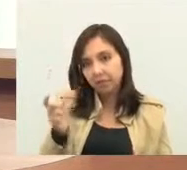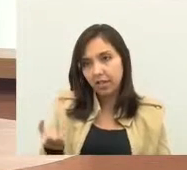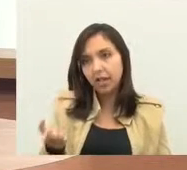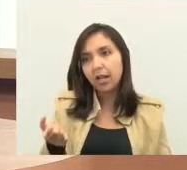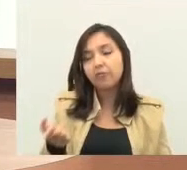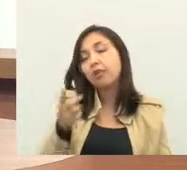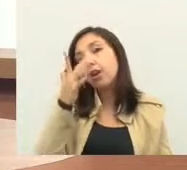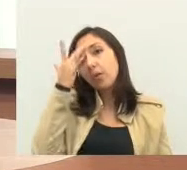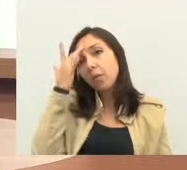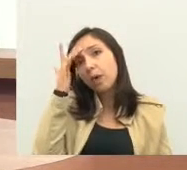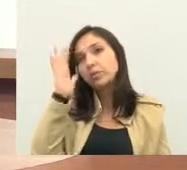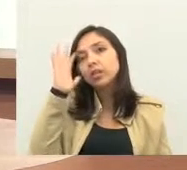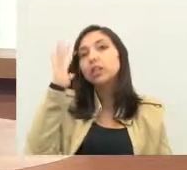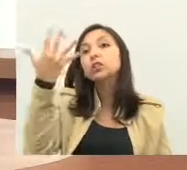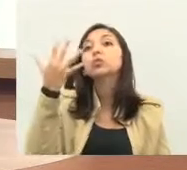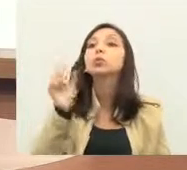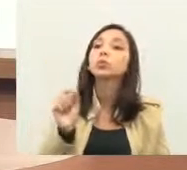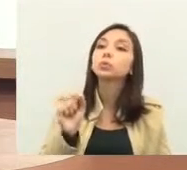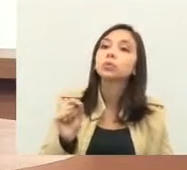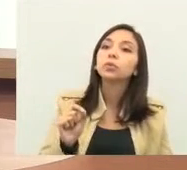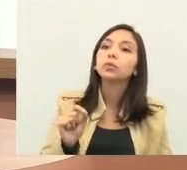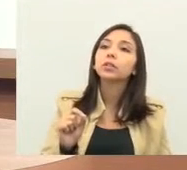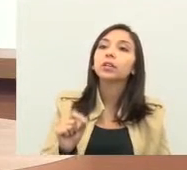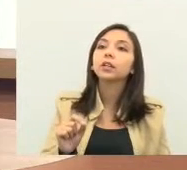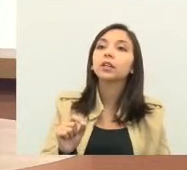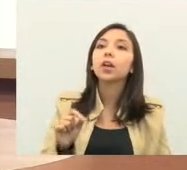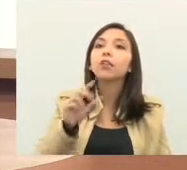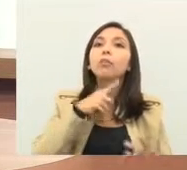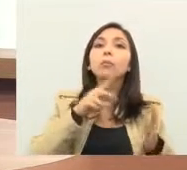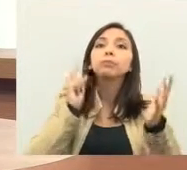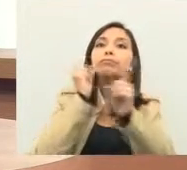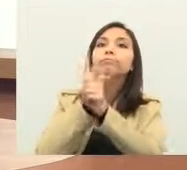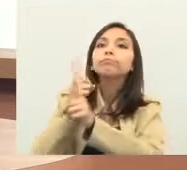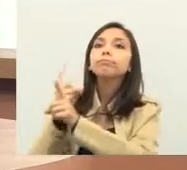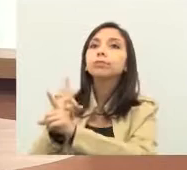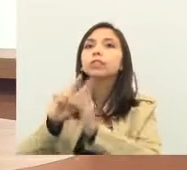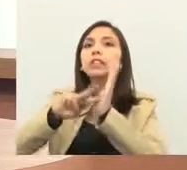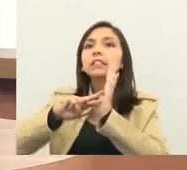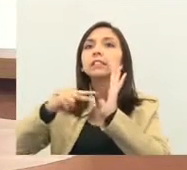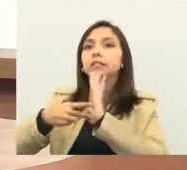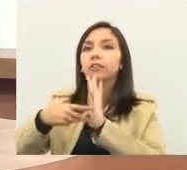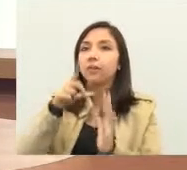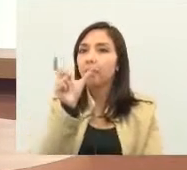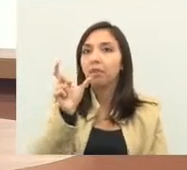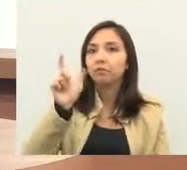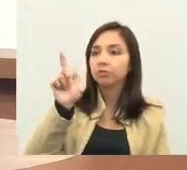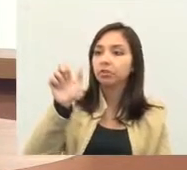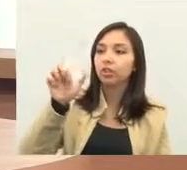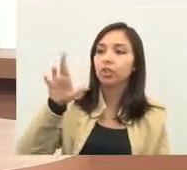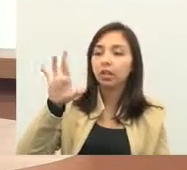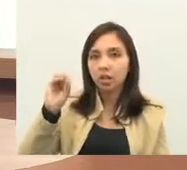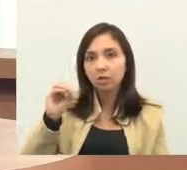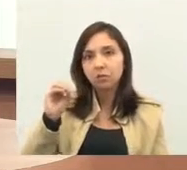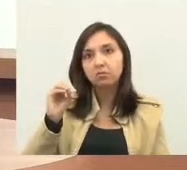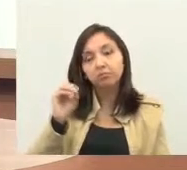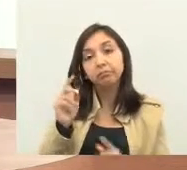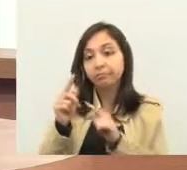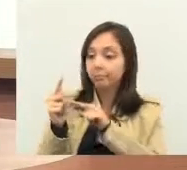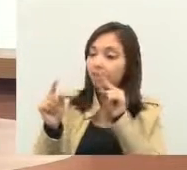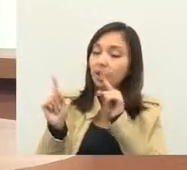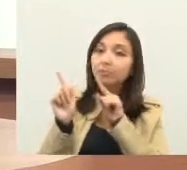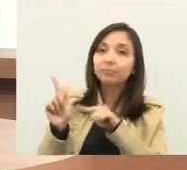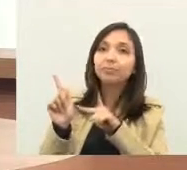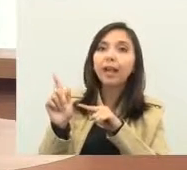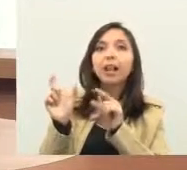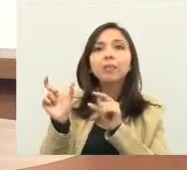que a solução vai ser nesse sentido. Vamos achar sinônimo da palavra gênero, né? Porque já que o problema é a palavra gênero, vamos inventar algum